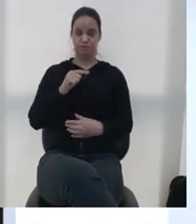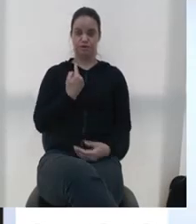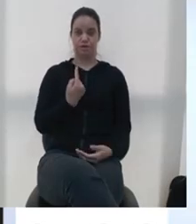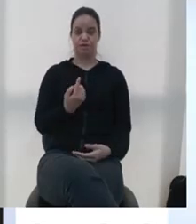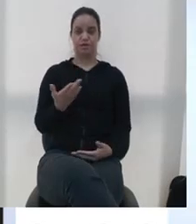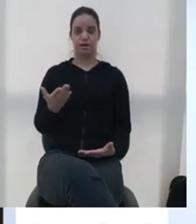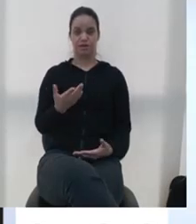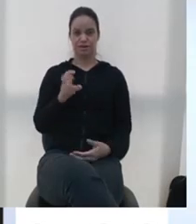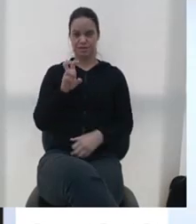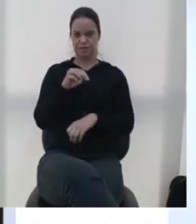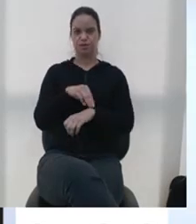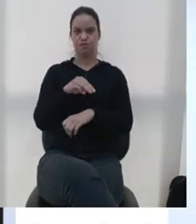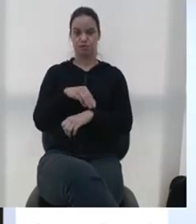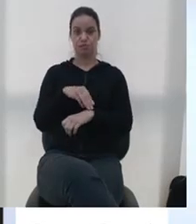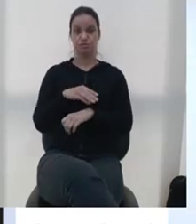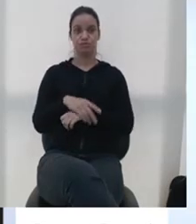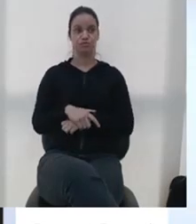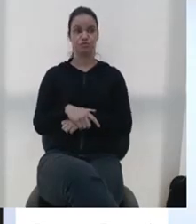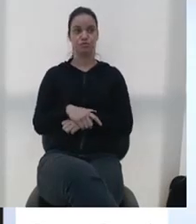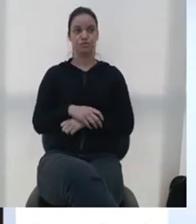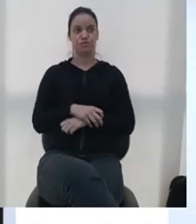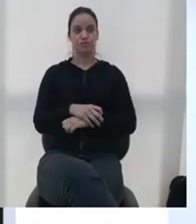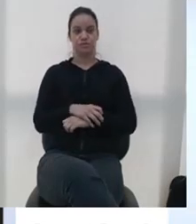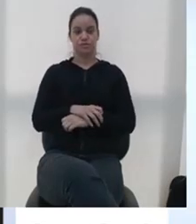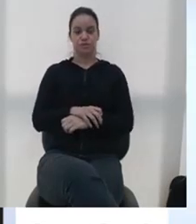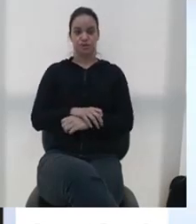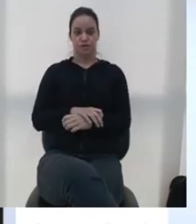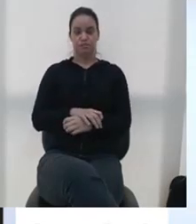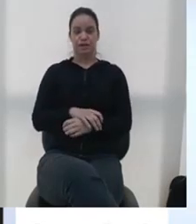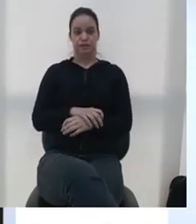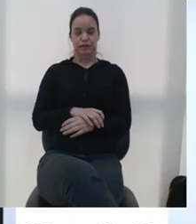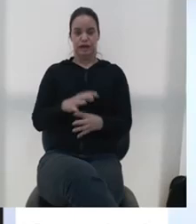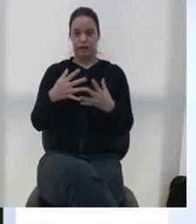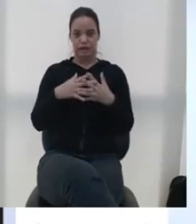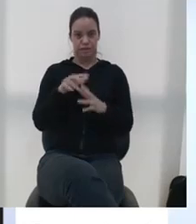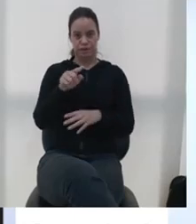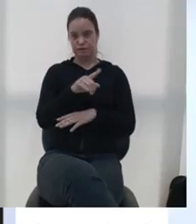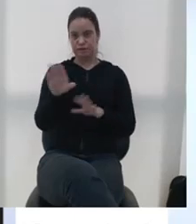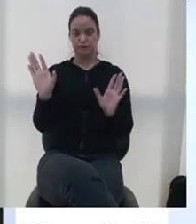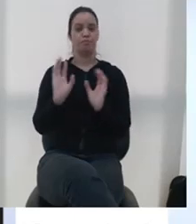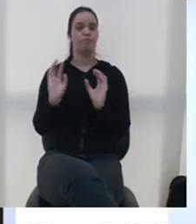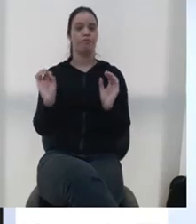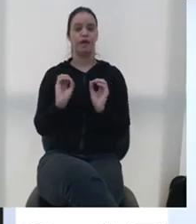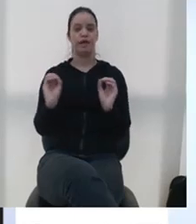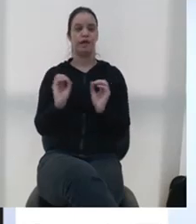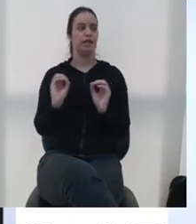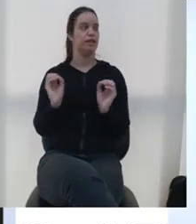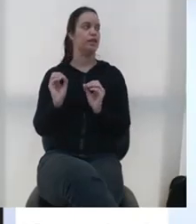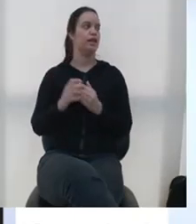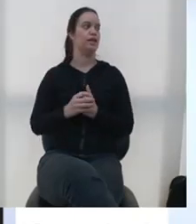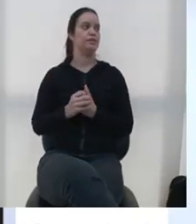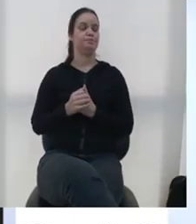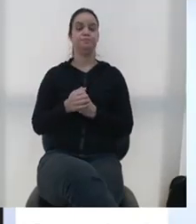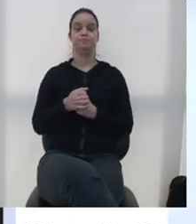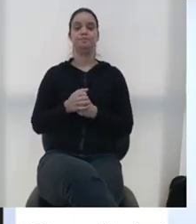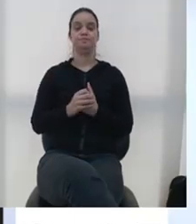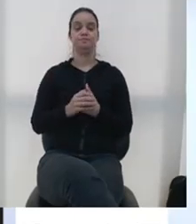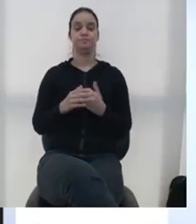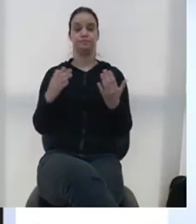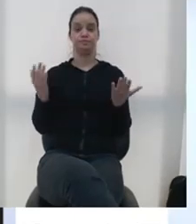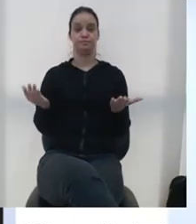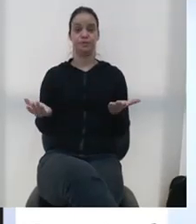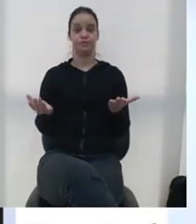5 minutos, momento aberto, vir ofender nenhum de vossas excelências, nem a presidente, nenhum dos defensores ou defensoras.